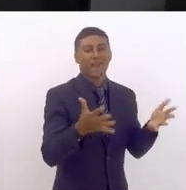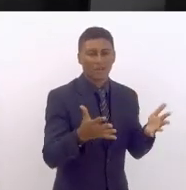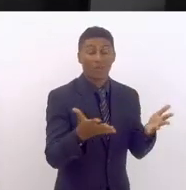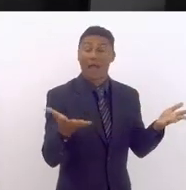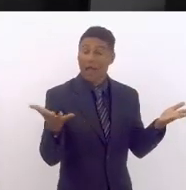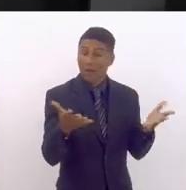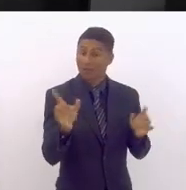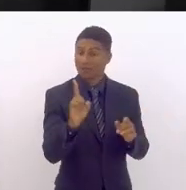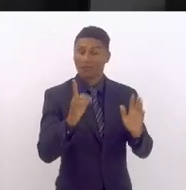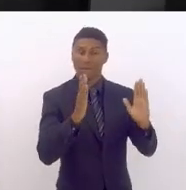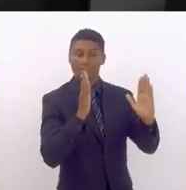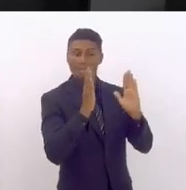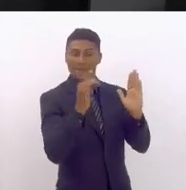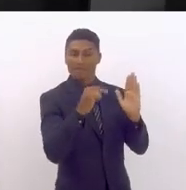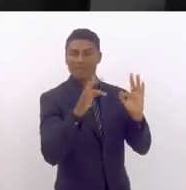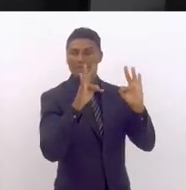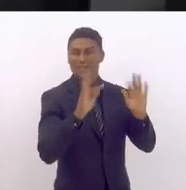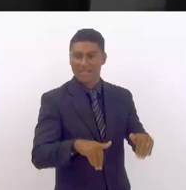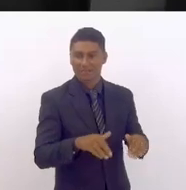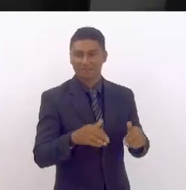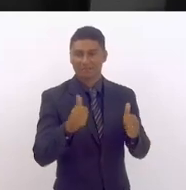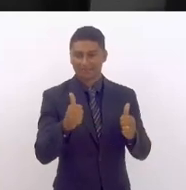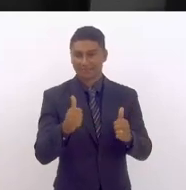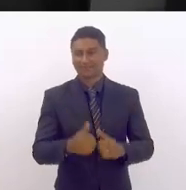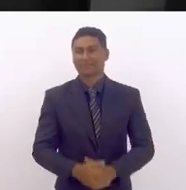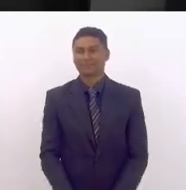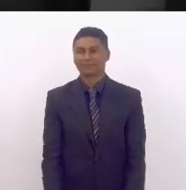o expediente final.